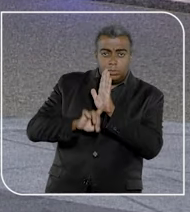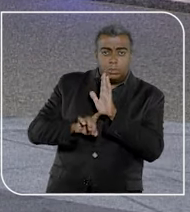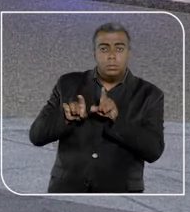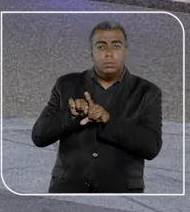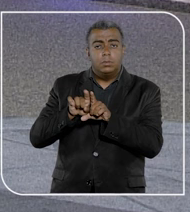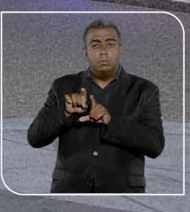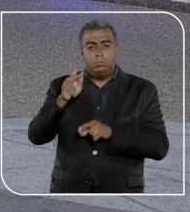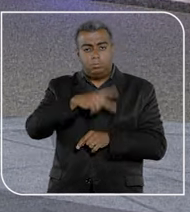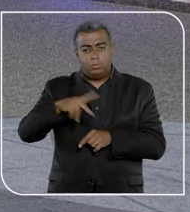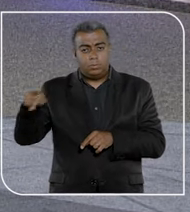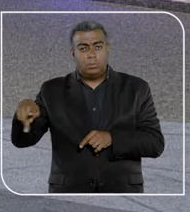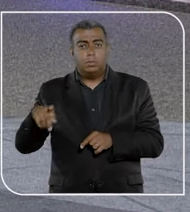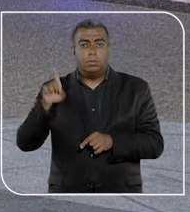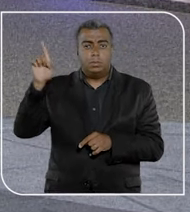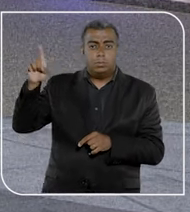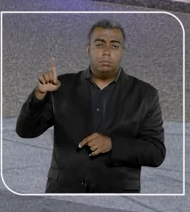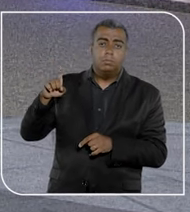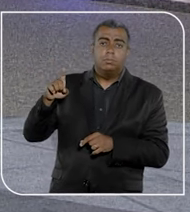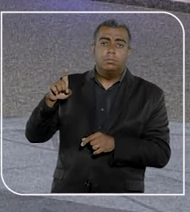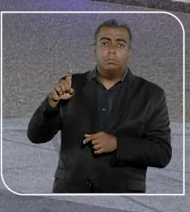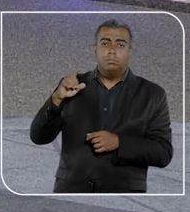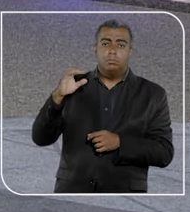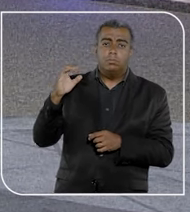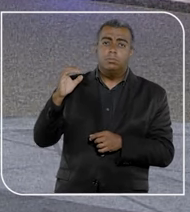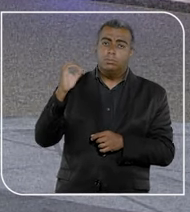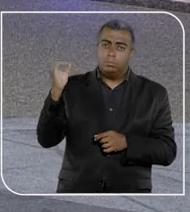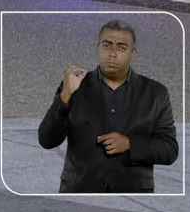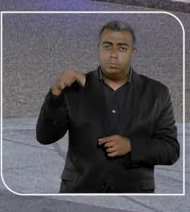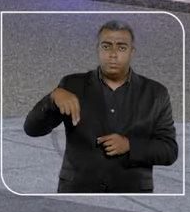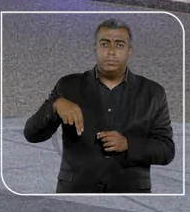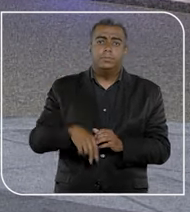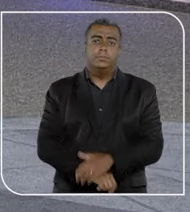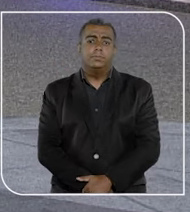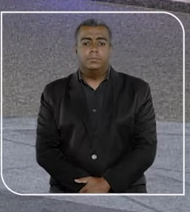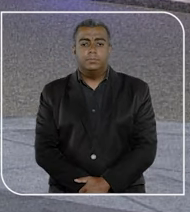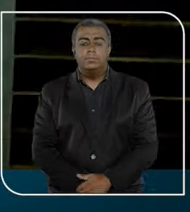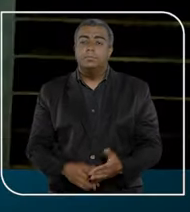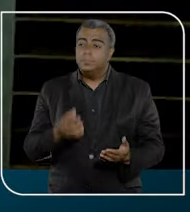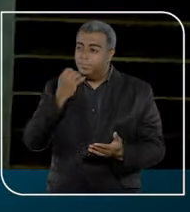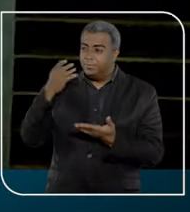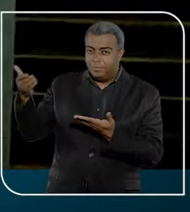Norte. Doutora Ana Beatriz, muito bem-vinda aqui ao Entender Direito de hoje.